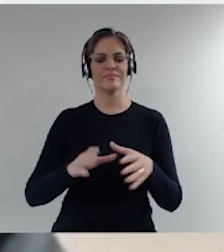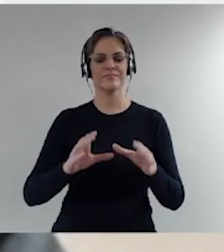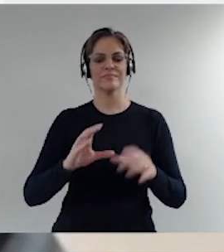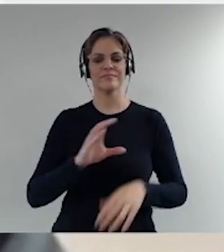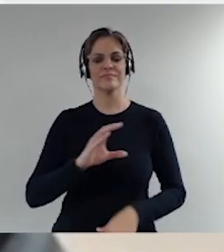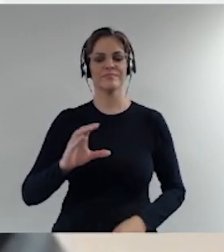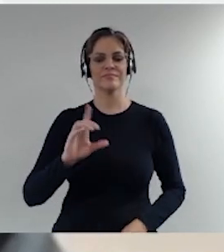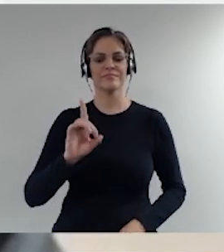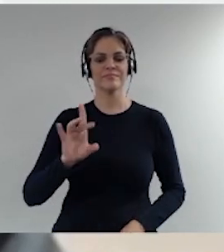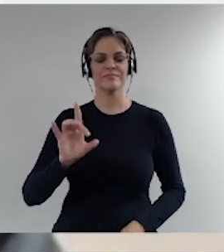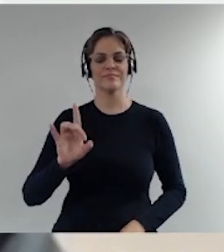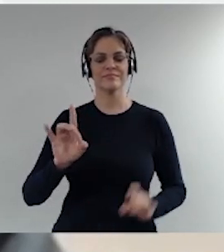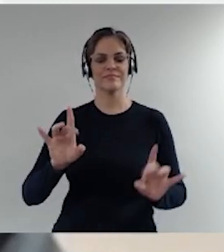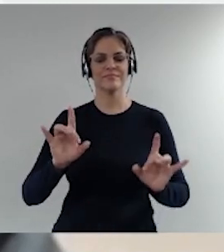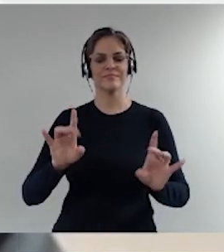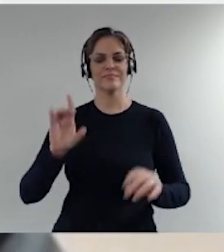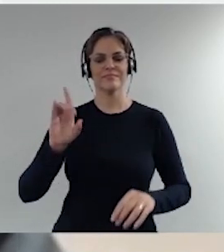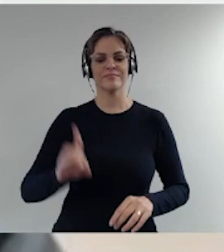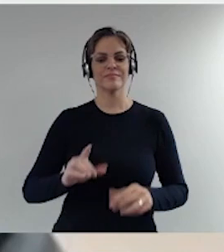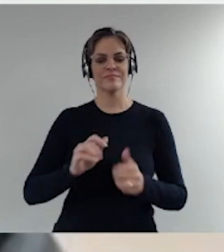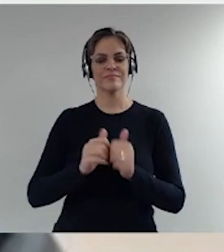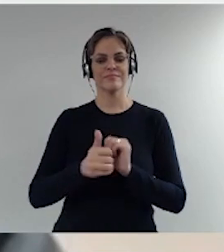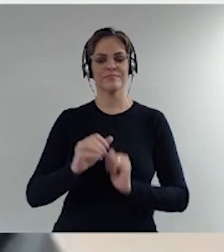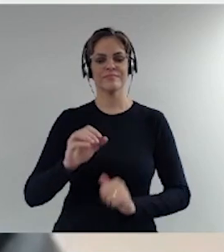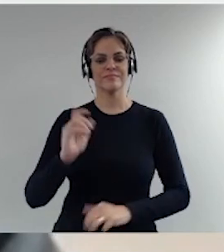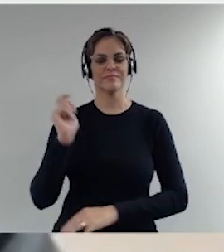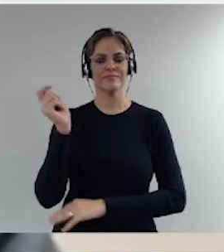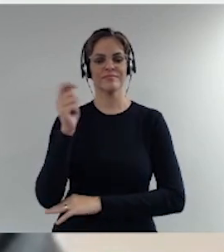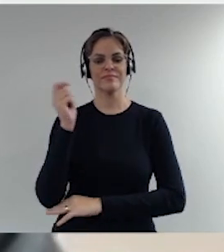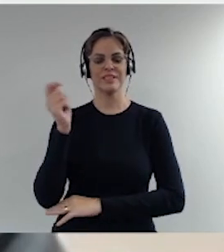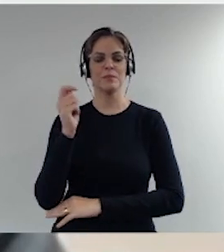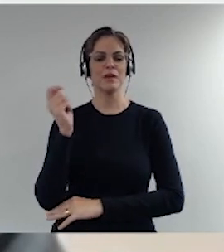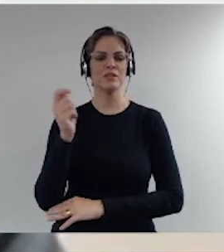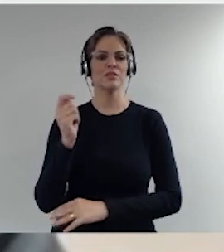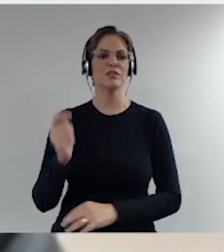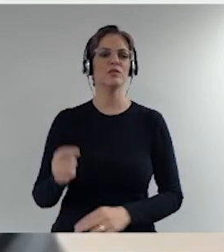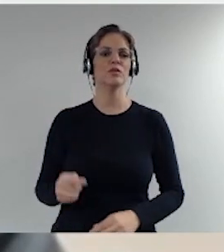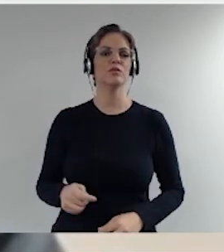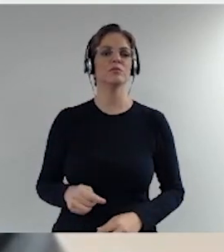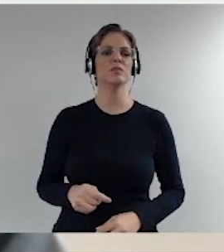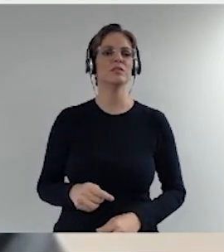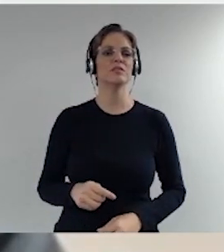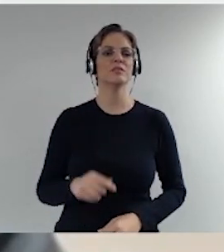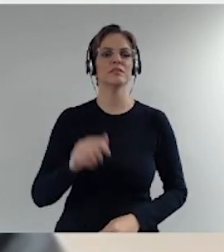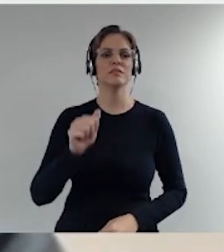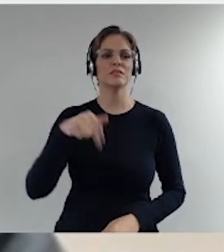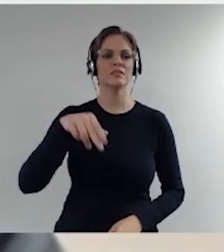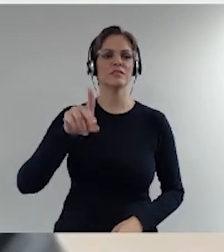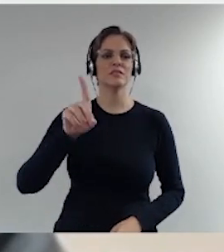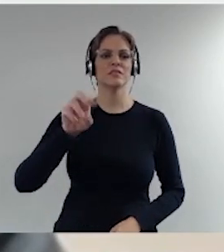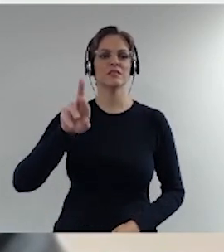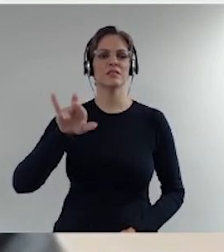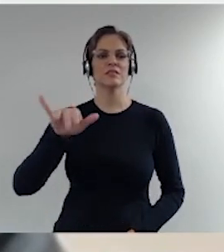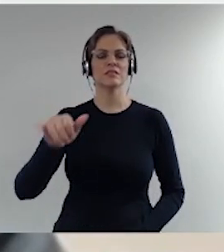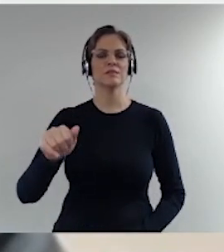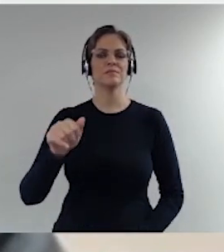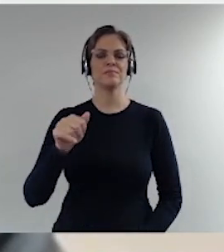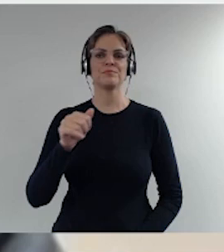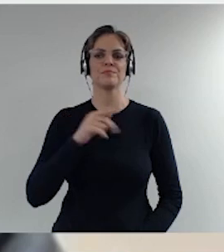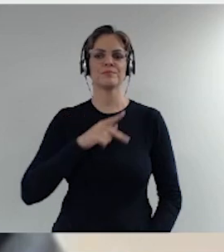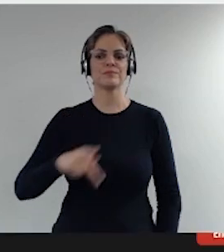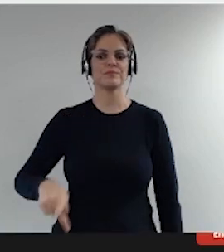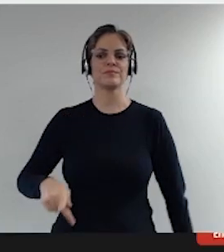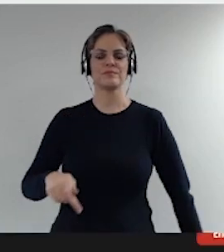Especial de Legislação e Direito Desportivo da OAB do Rio Grande do Sul. Doutora Andréia de Araújo Silva, presidente da